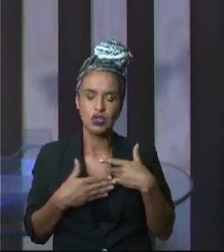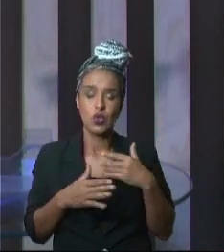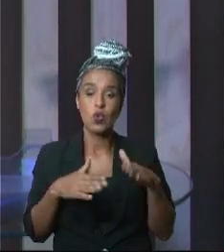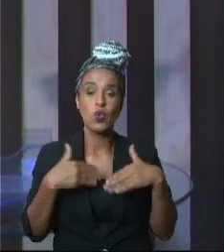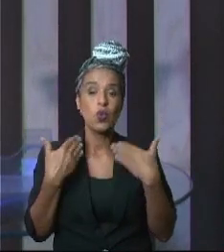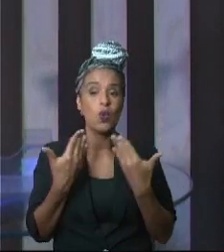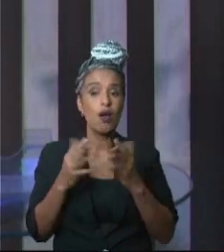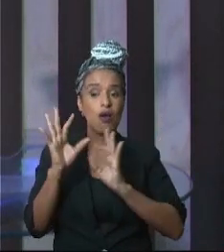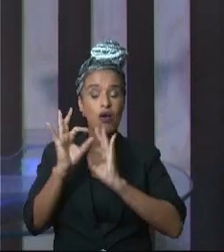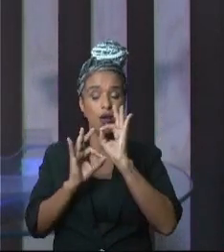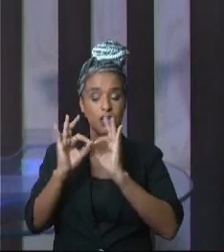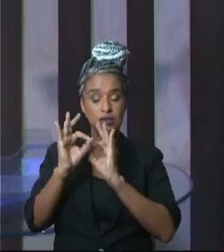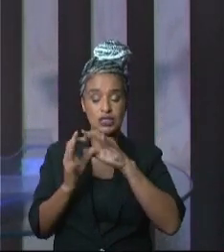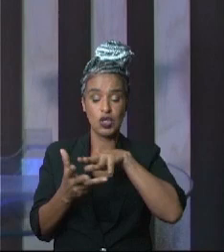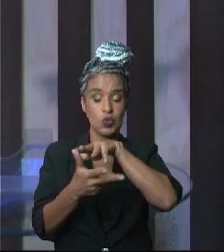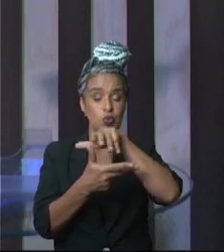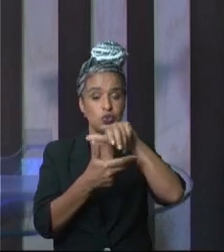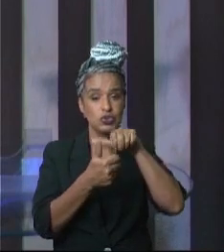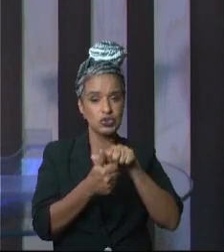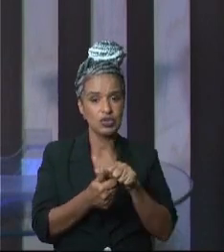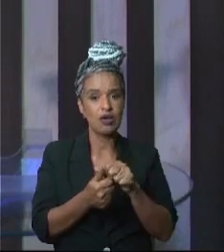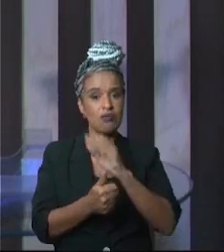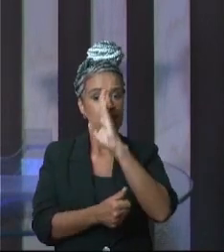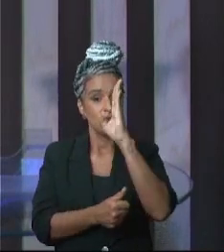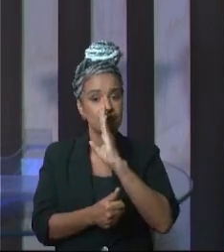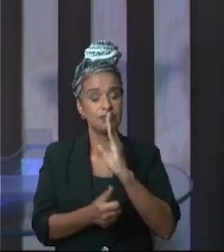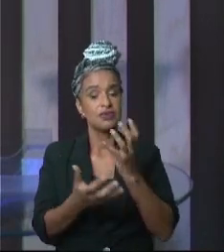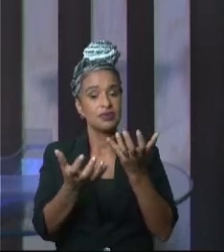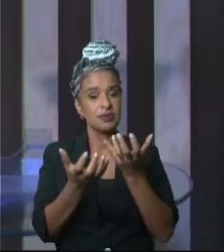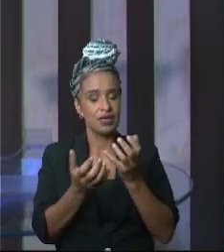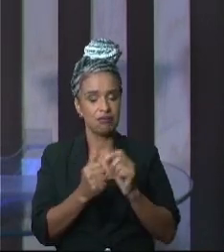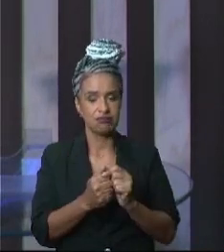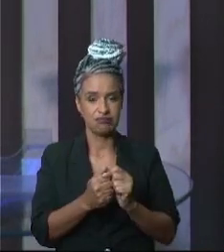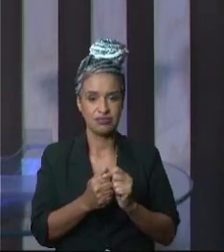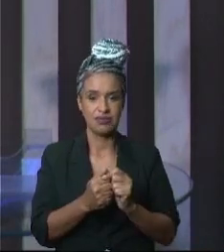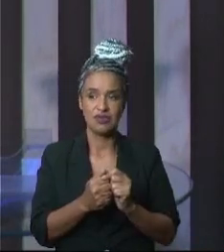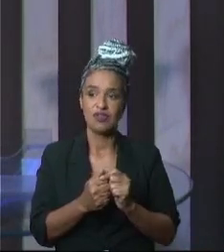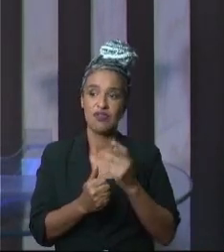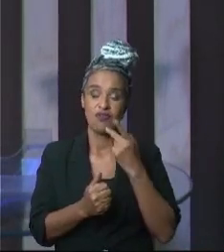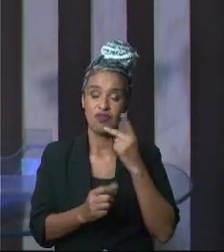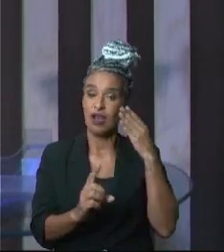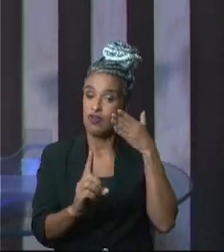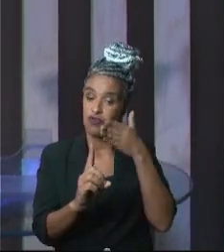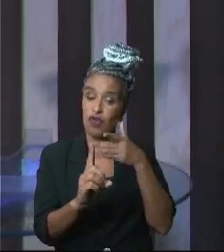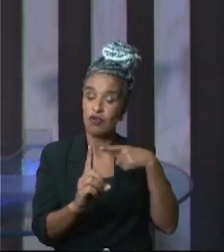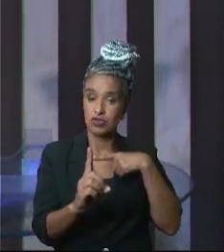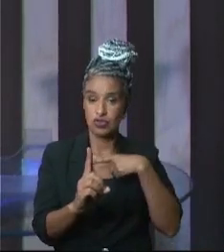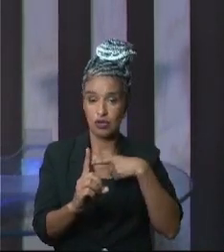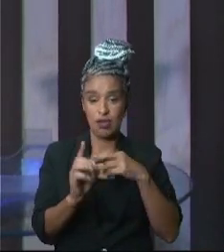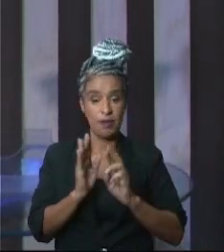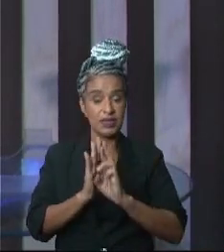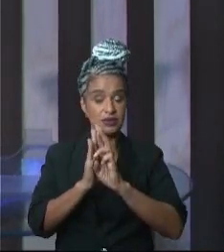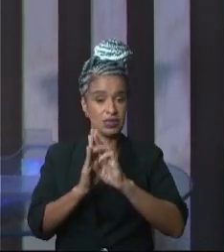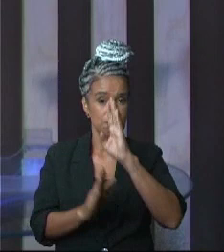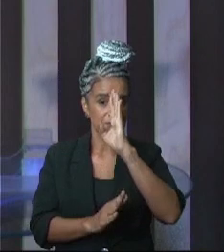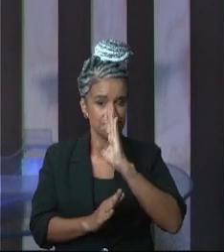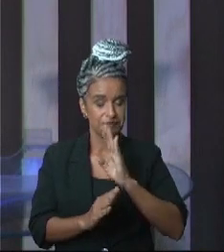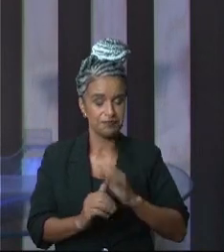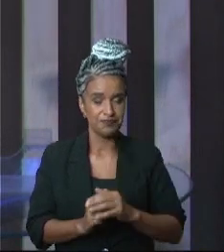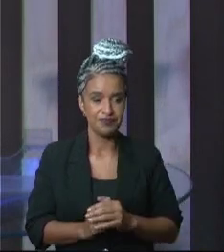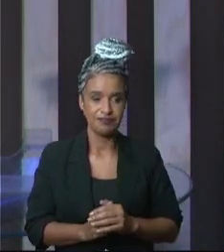é a ordem global que o Brasil deseja, né? E eu só posso falar, obviamente, da perspectiva do Brasil.